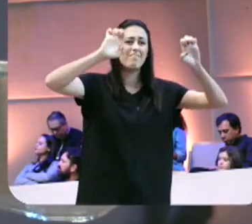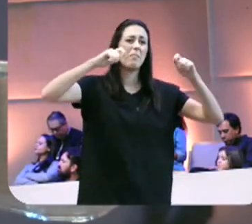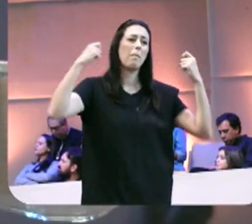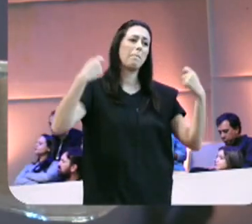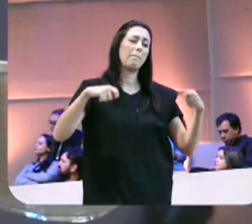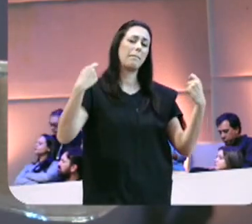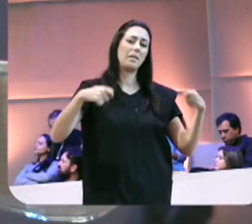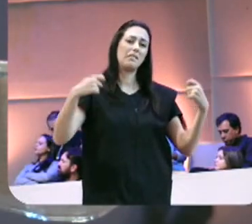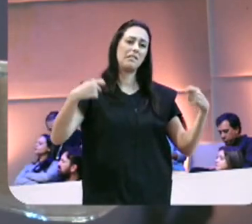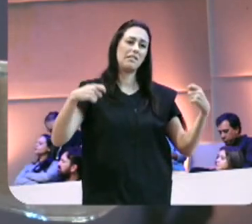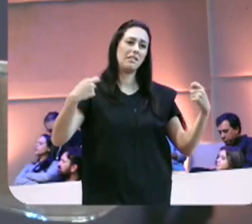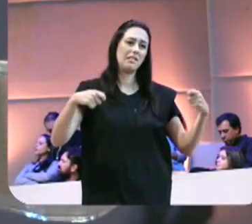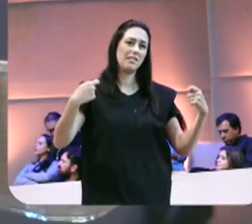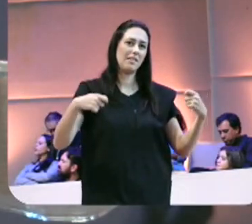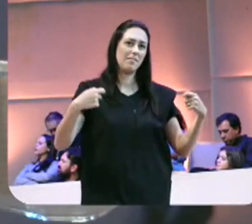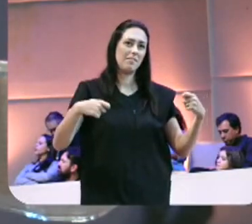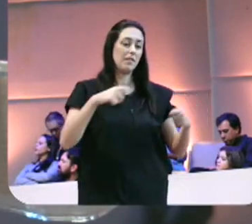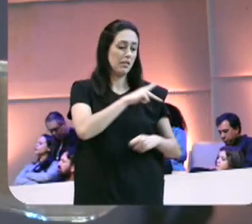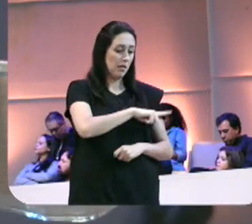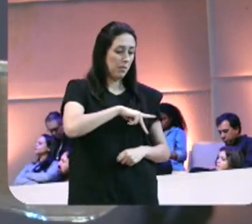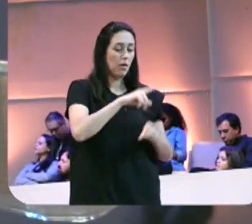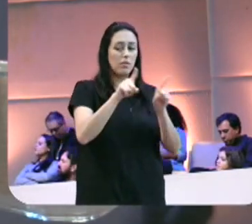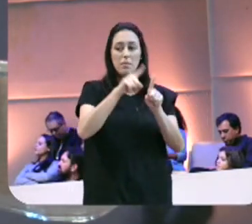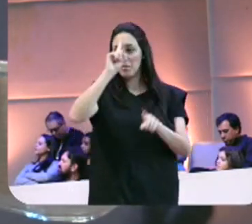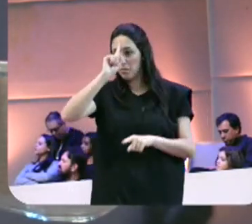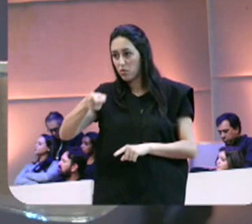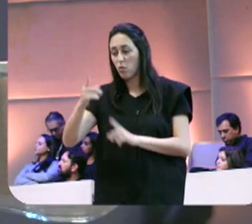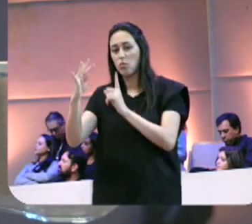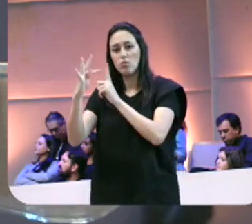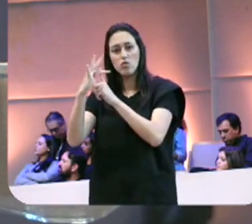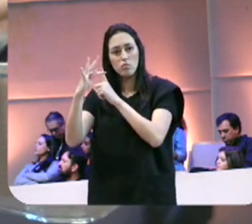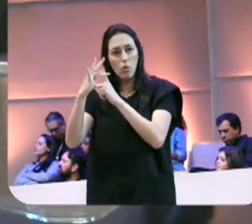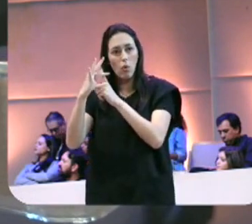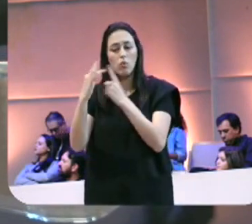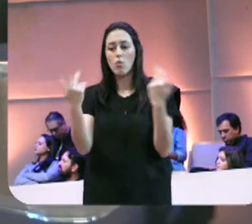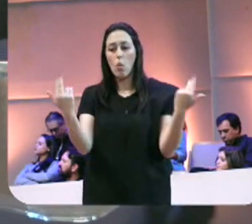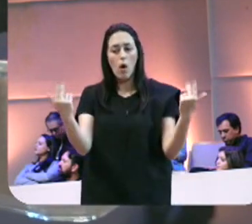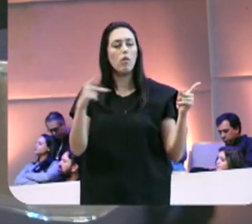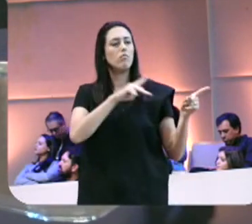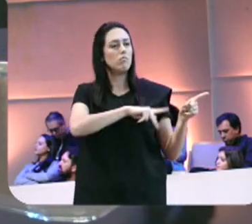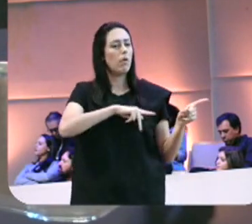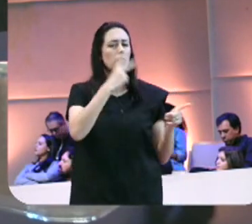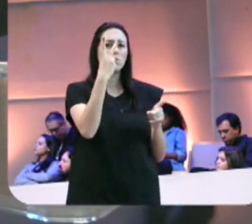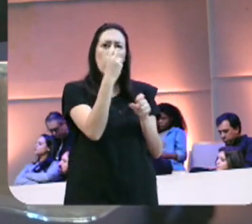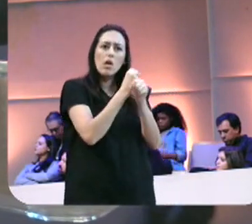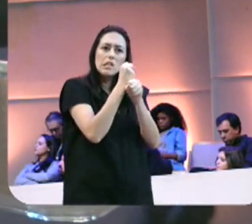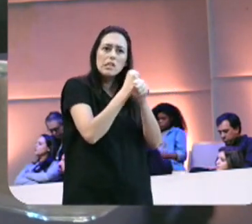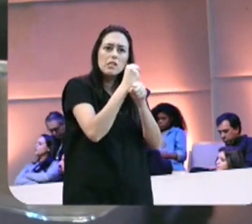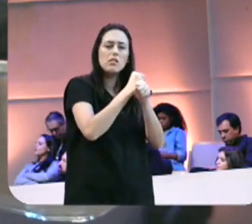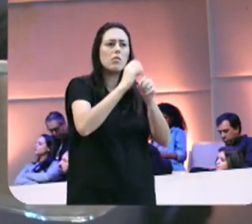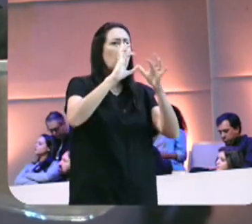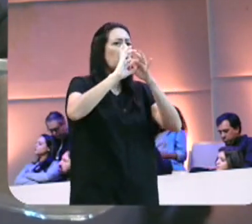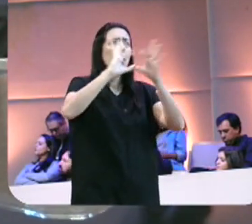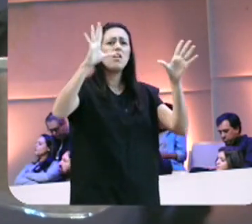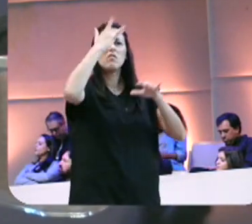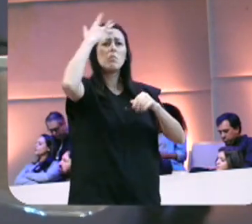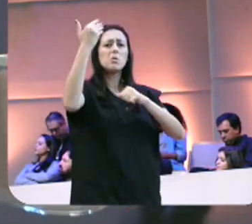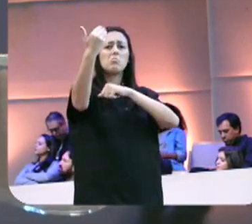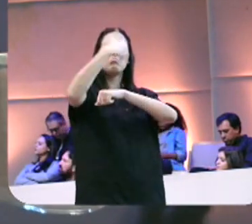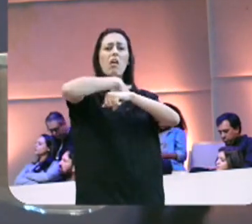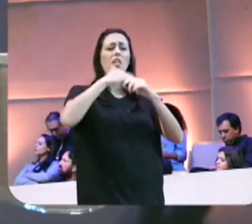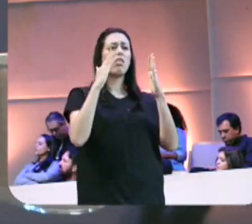que ele mandou o seu filho na fé fazer, ele nos seus últimos 2 anos, recebia todas as pessoas naquela casa ali em